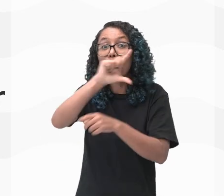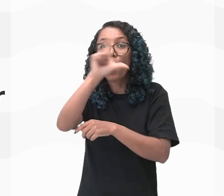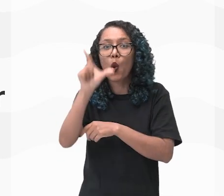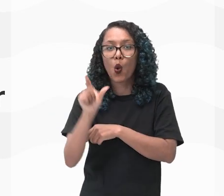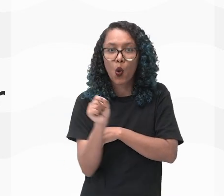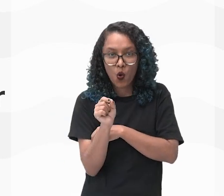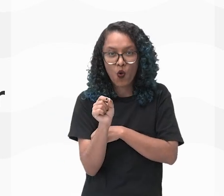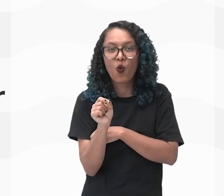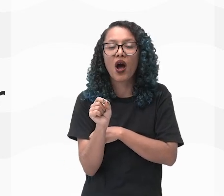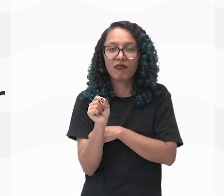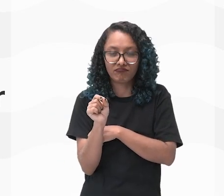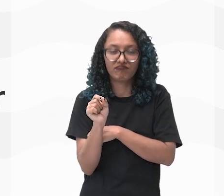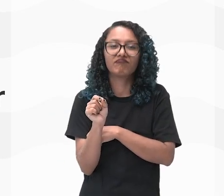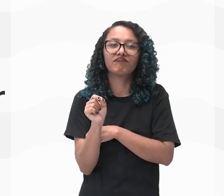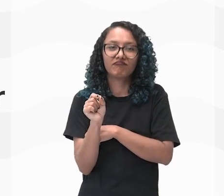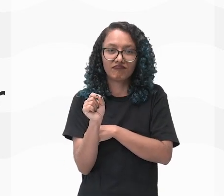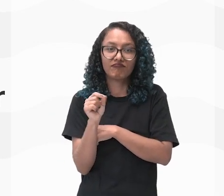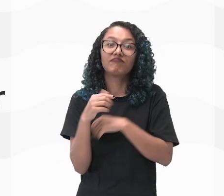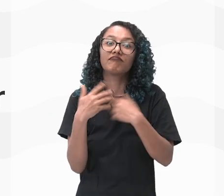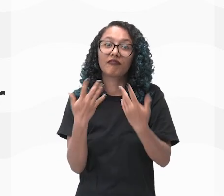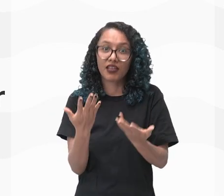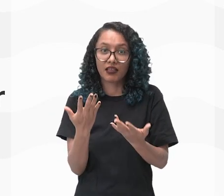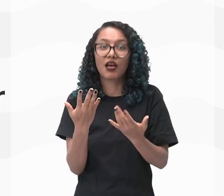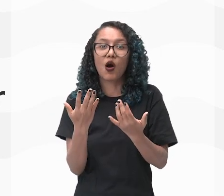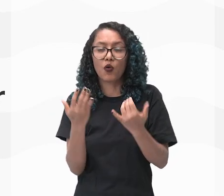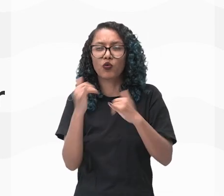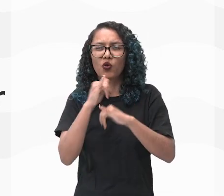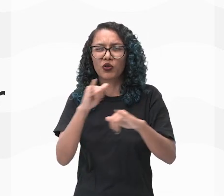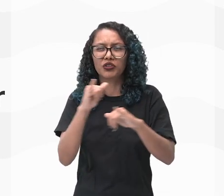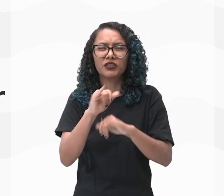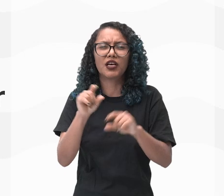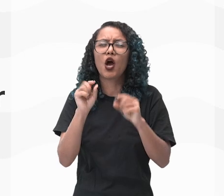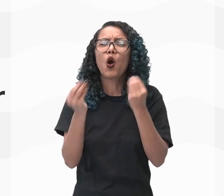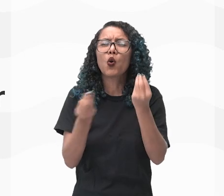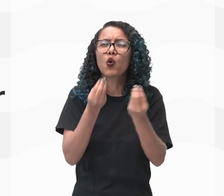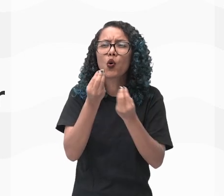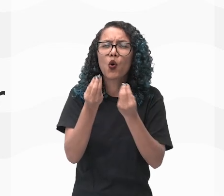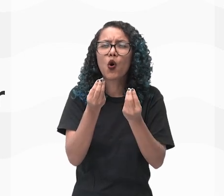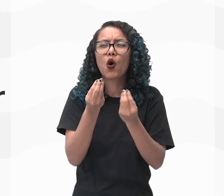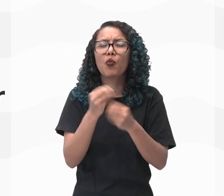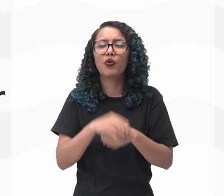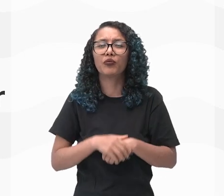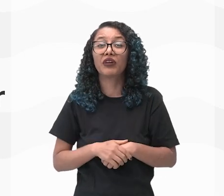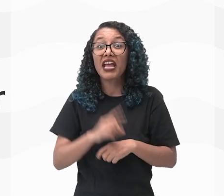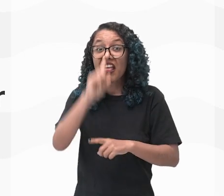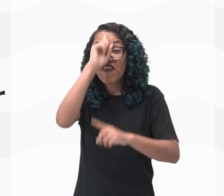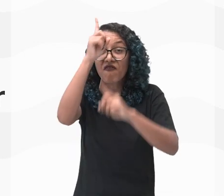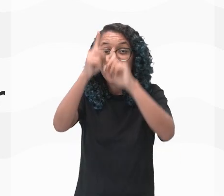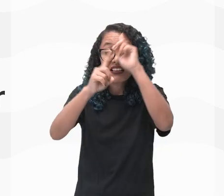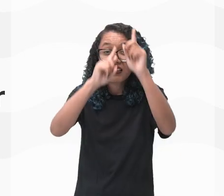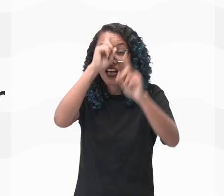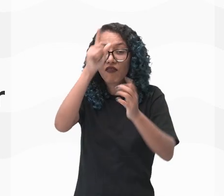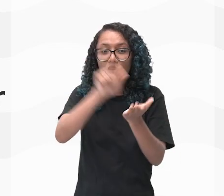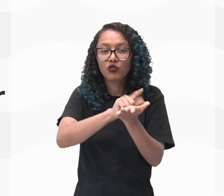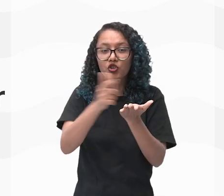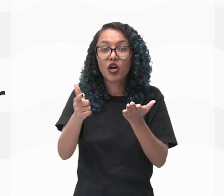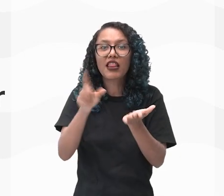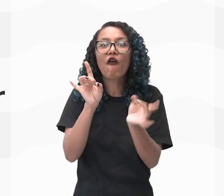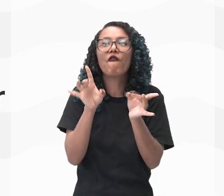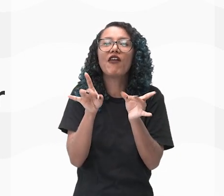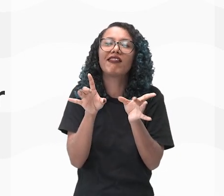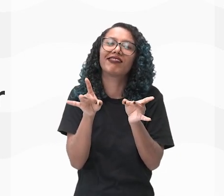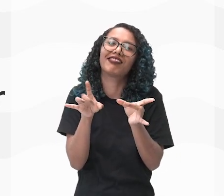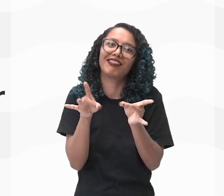no século XX, durante as duas grandes guerras mundiais, propagandas e notícias falsas foram usadas